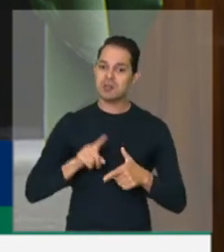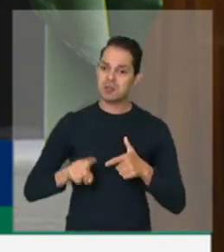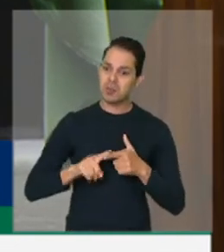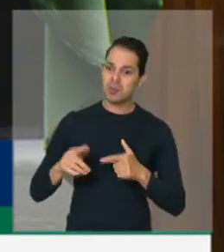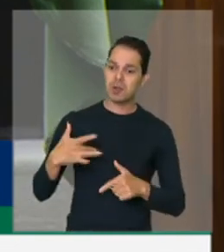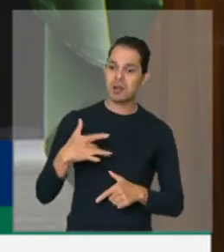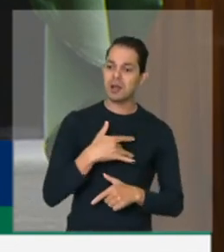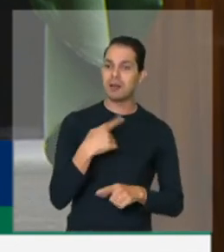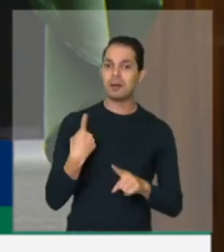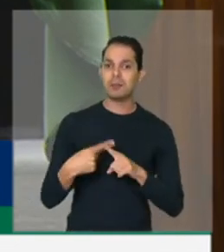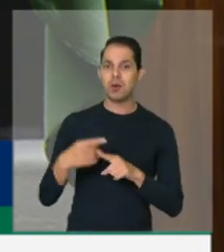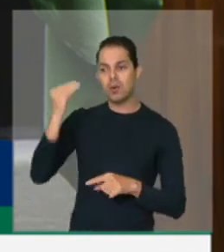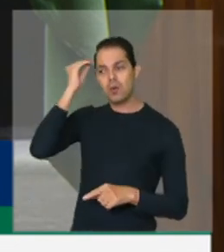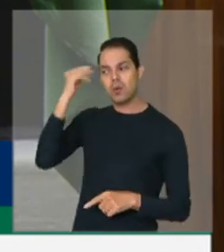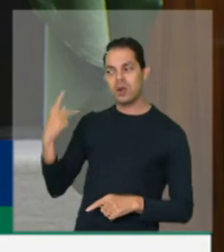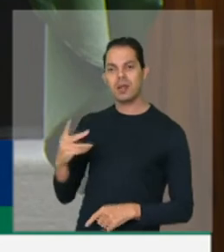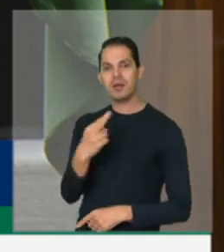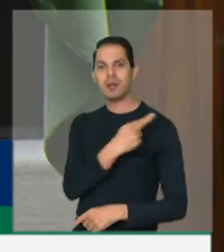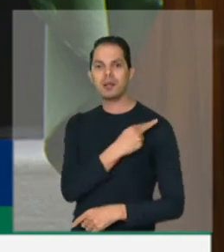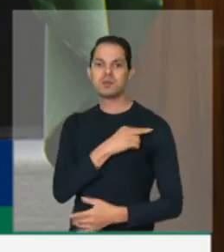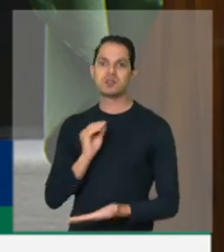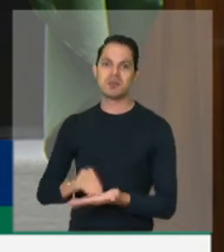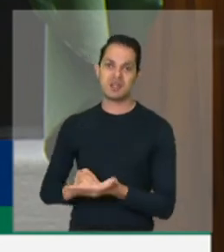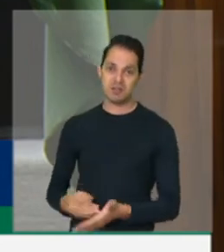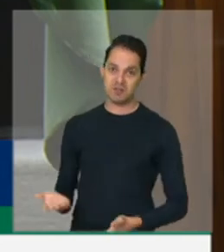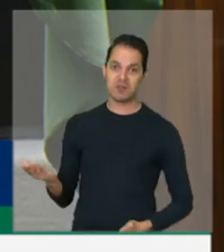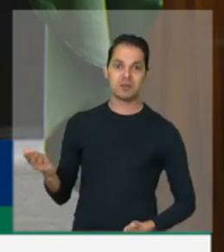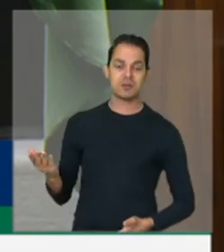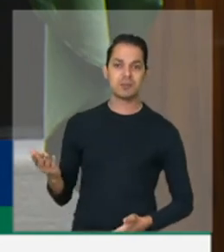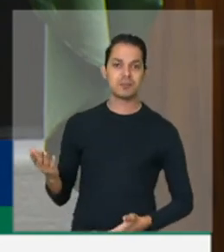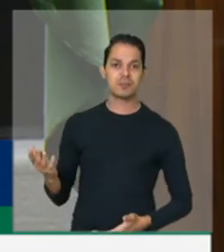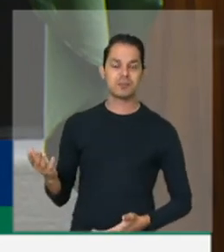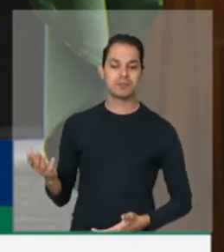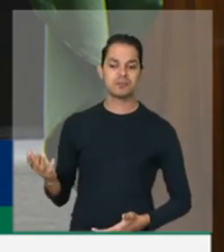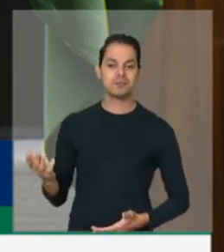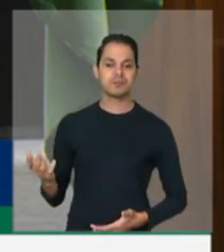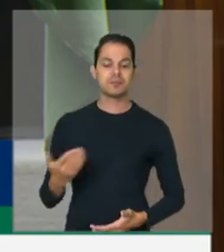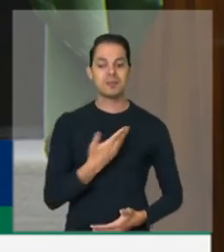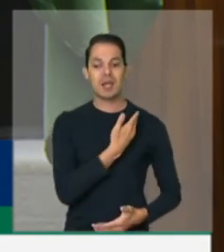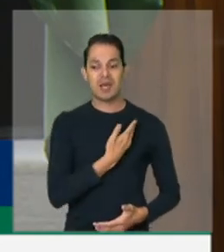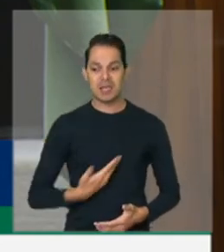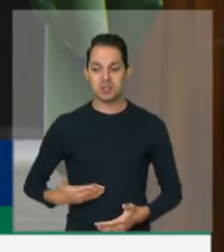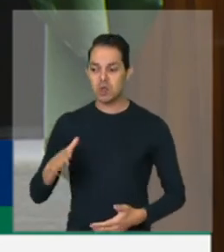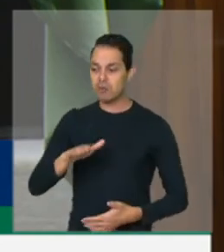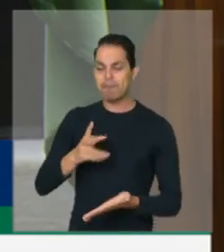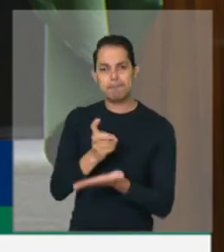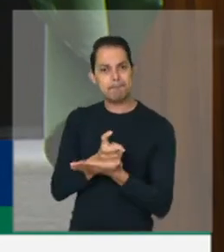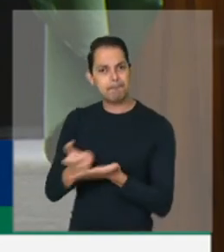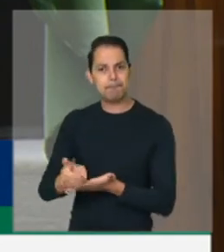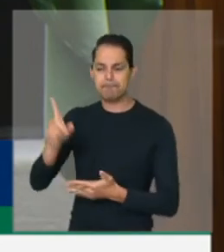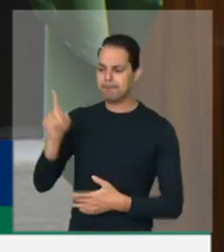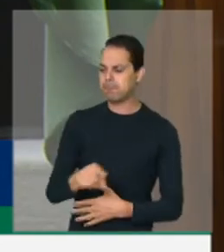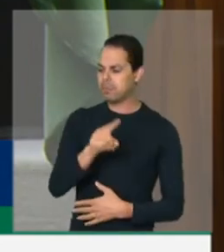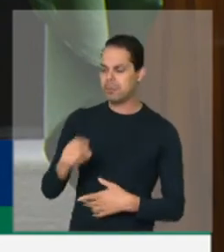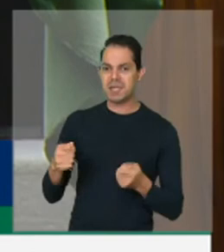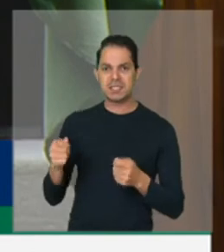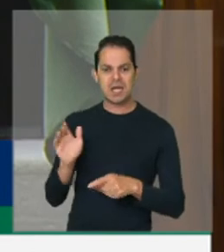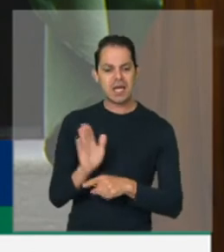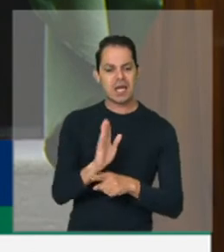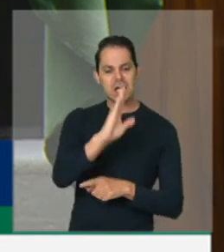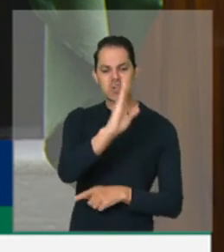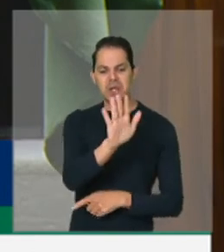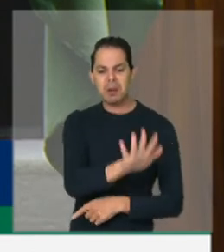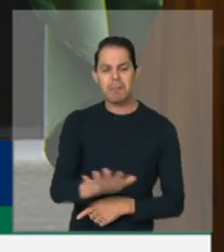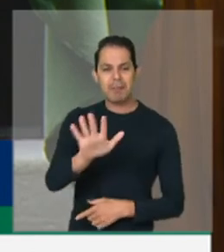fruto da irresponsabilidade governamental. Esse governo tem que cair. Ele não serve ao país, deputado